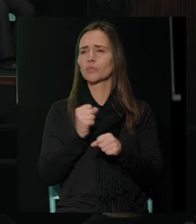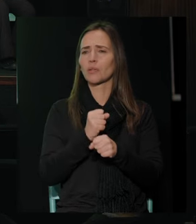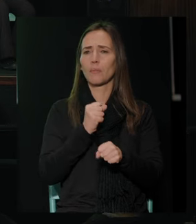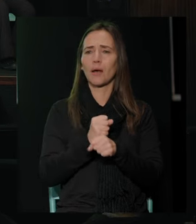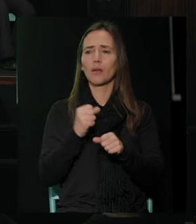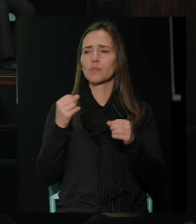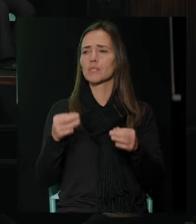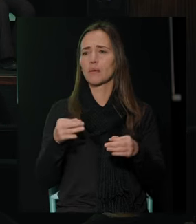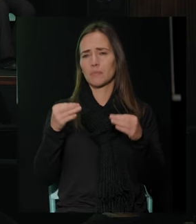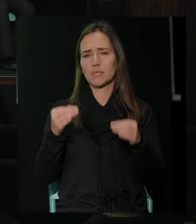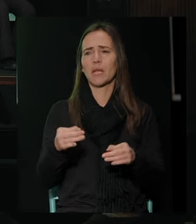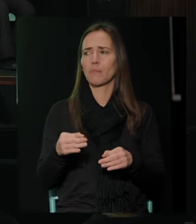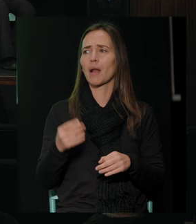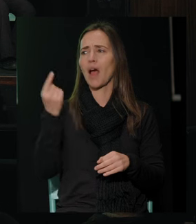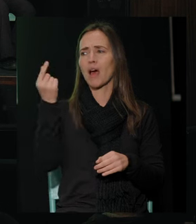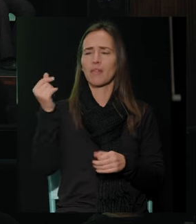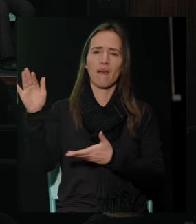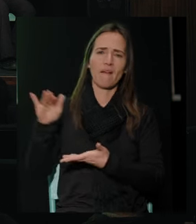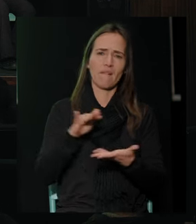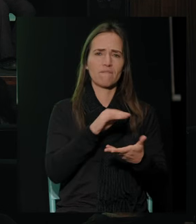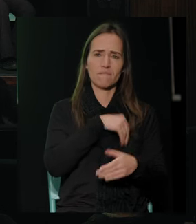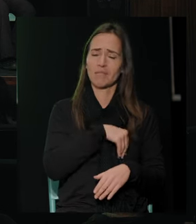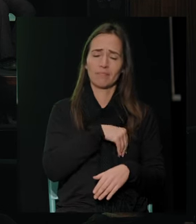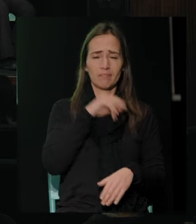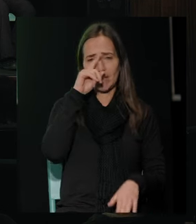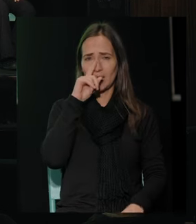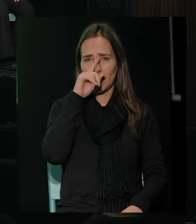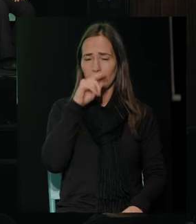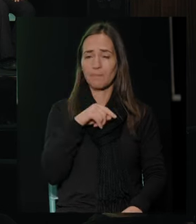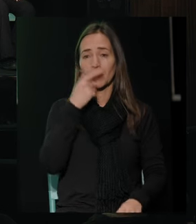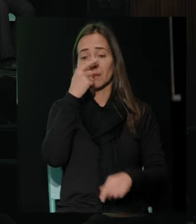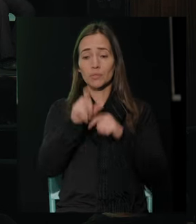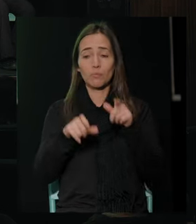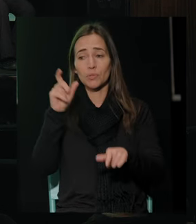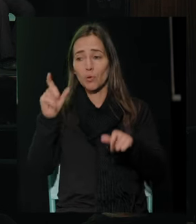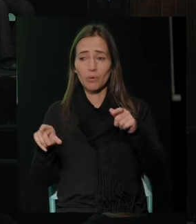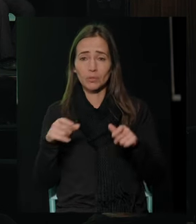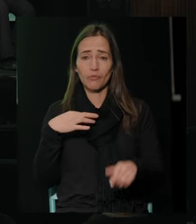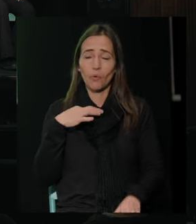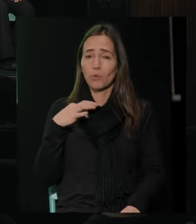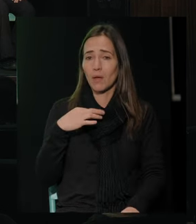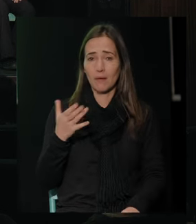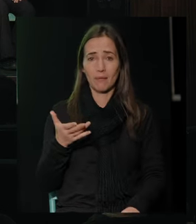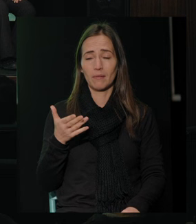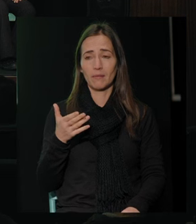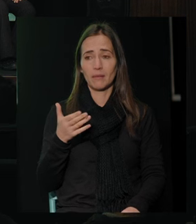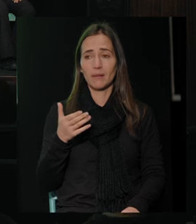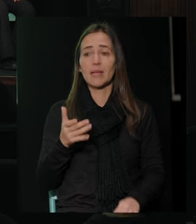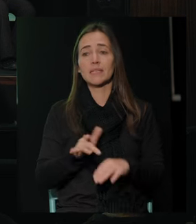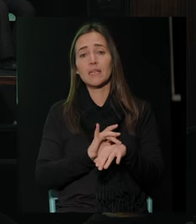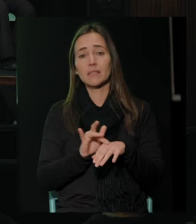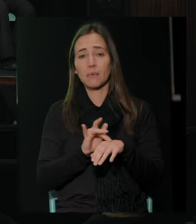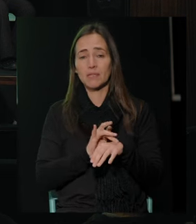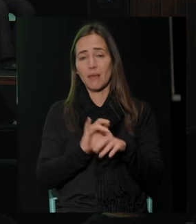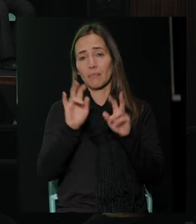sempre, são subsidiadas, é mentira, são pessoas que são voluntárias, que têm sensibilidade para a